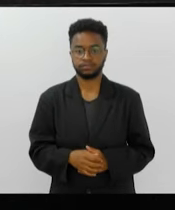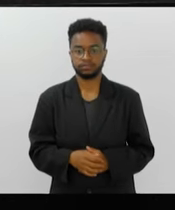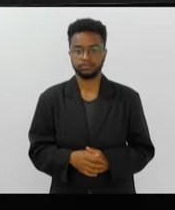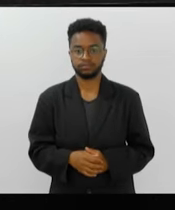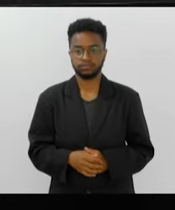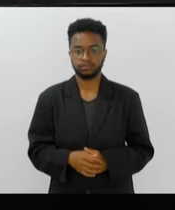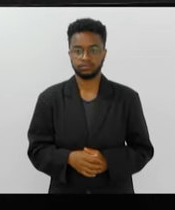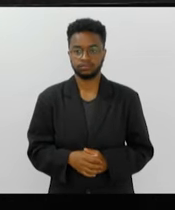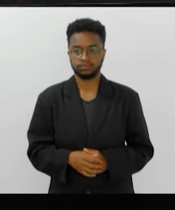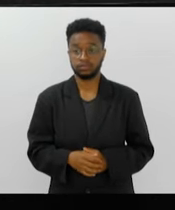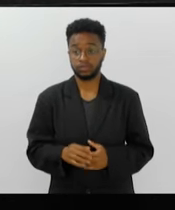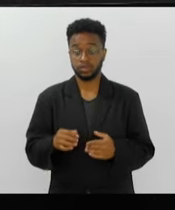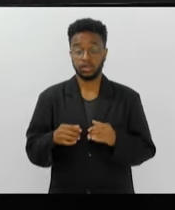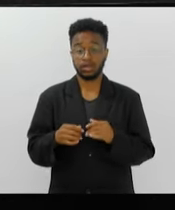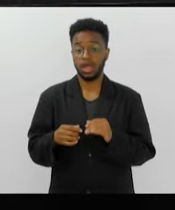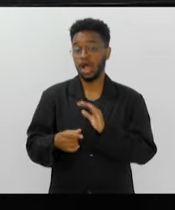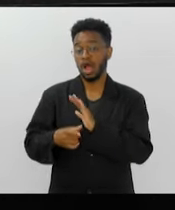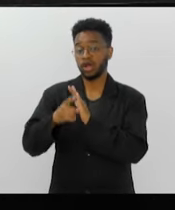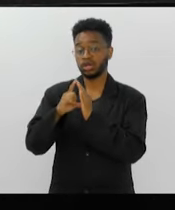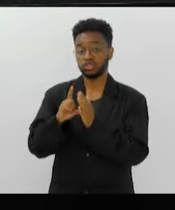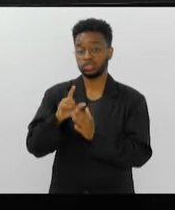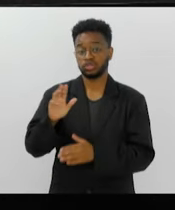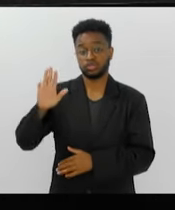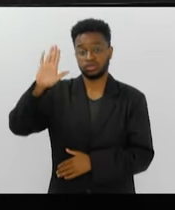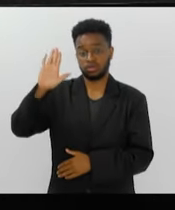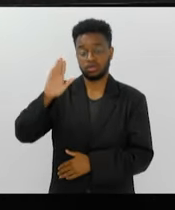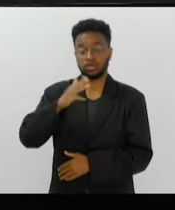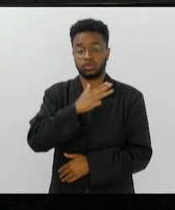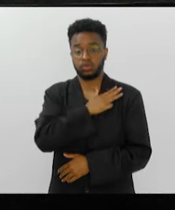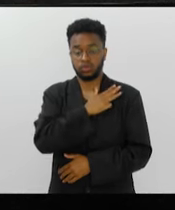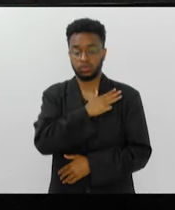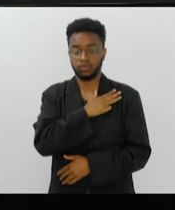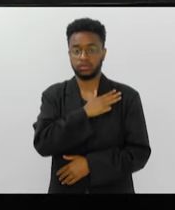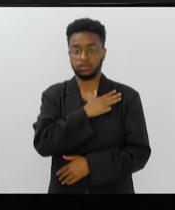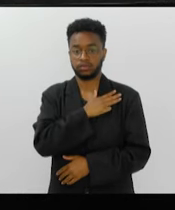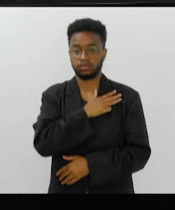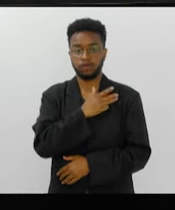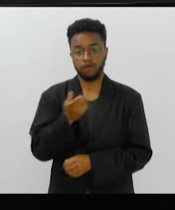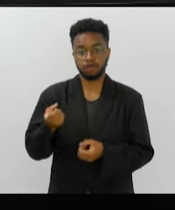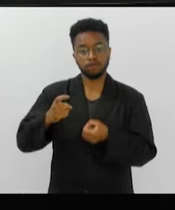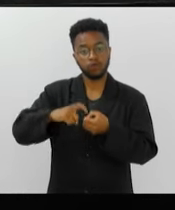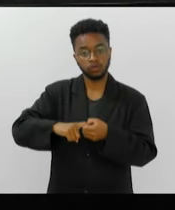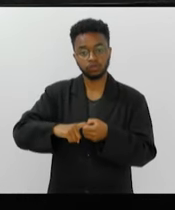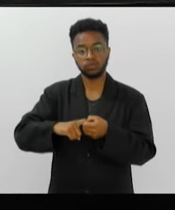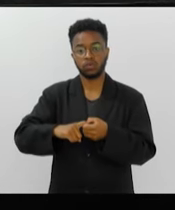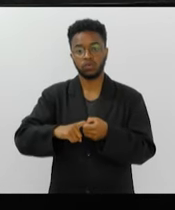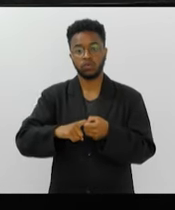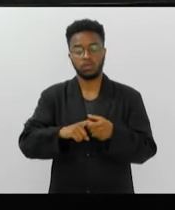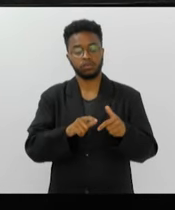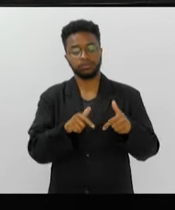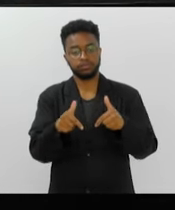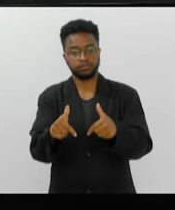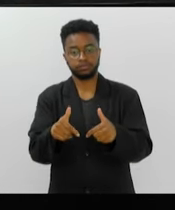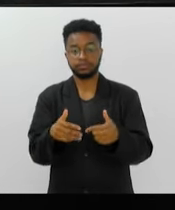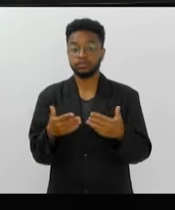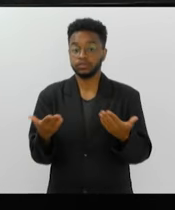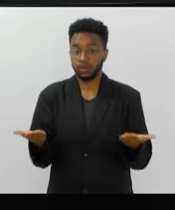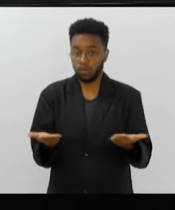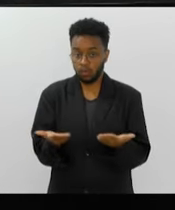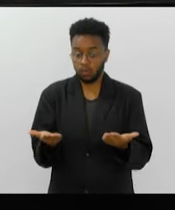desgoverno Lula se candidatou voltar a cena do crime no dia de